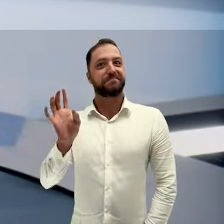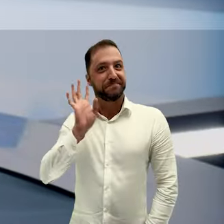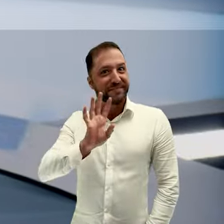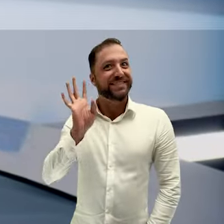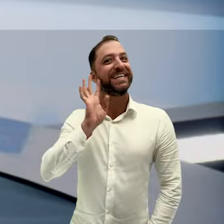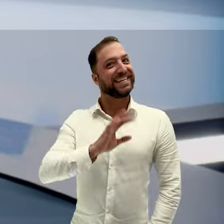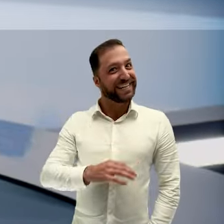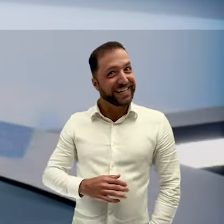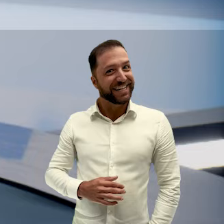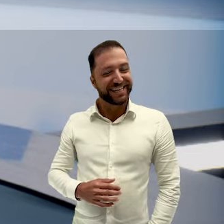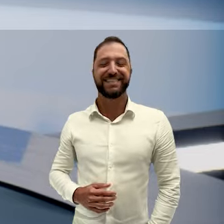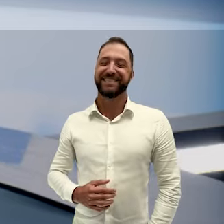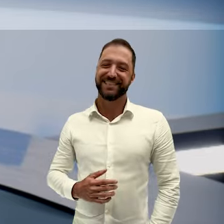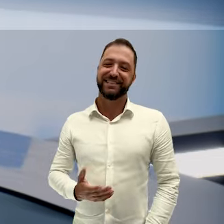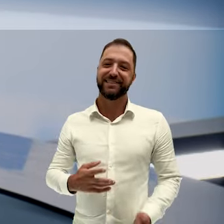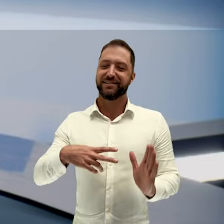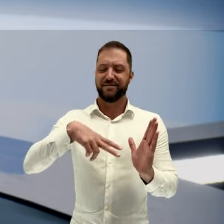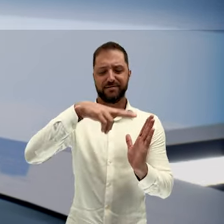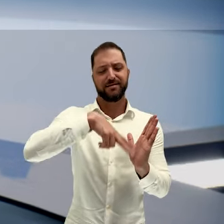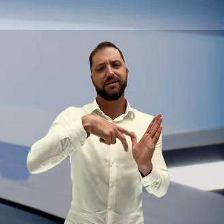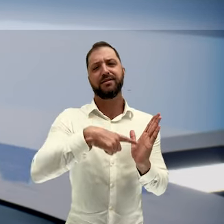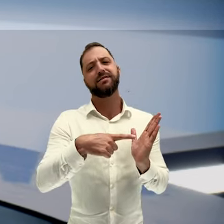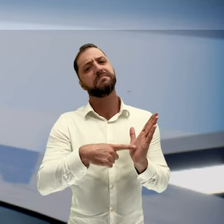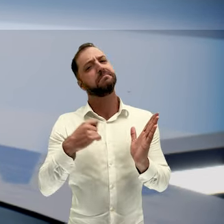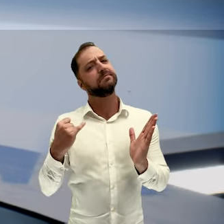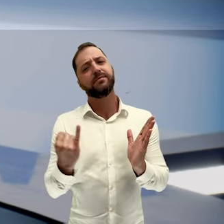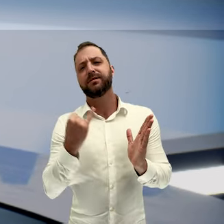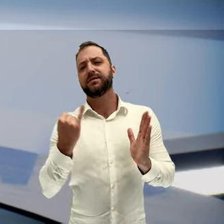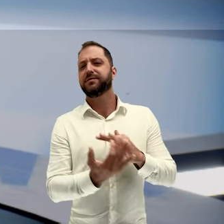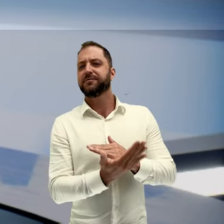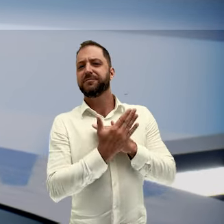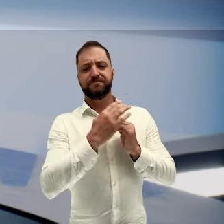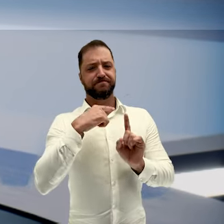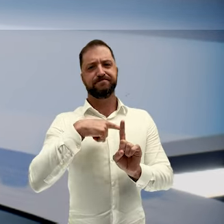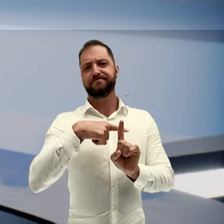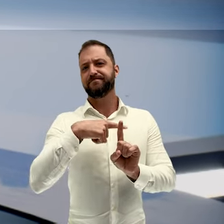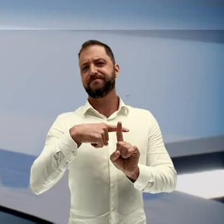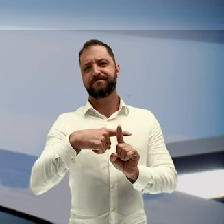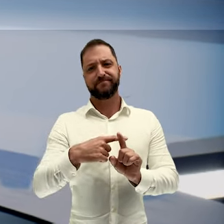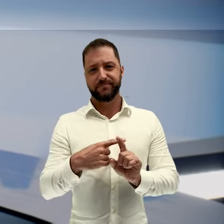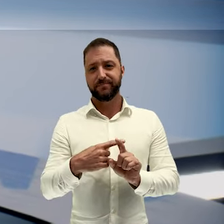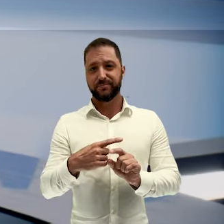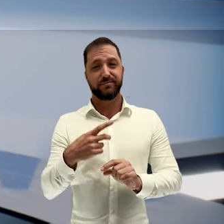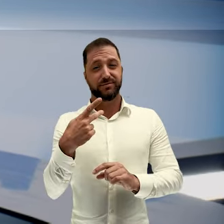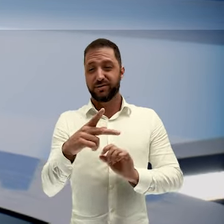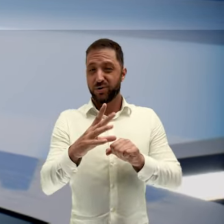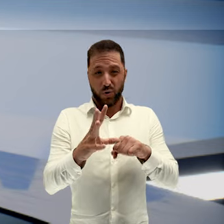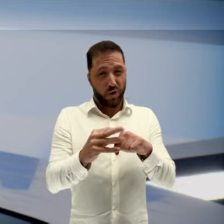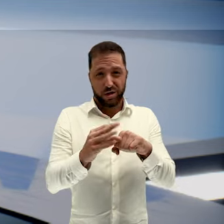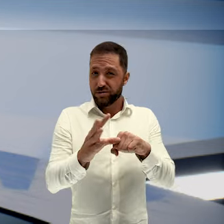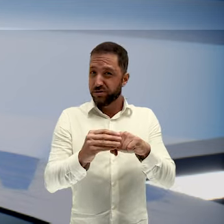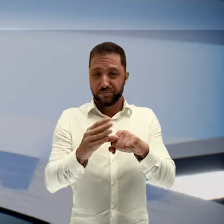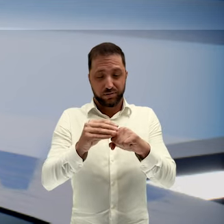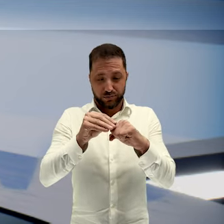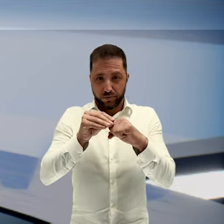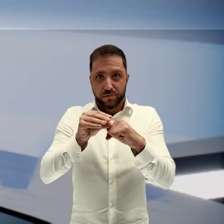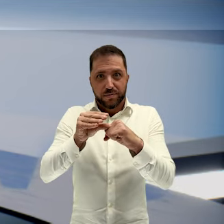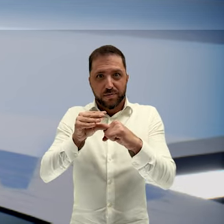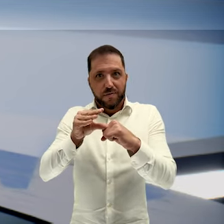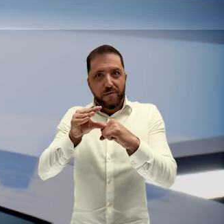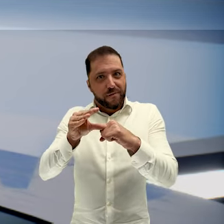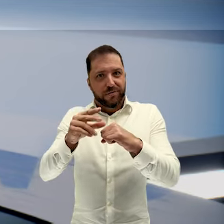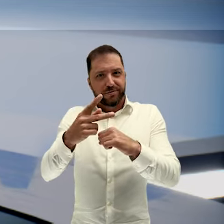Que matéria legal, não é? A leitura, gente, só traz grandes benefícios e um mundo todo de conhecimento